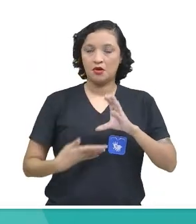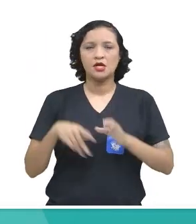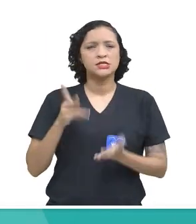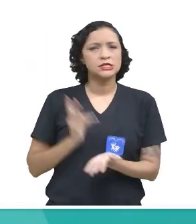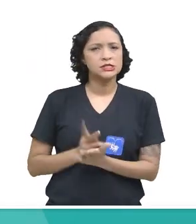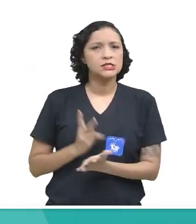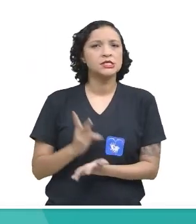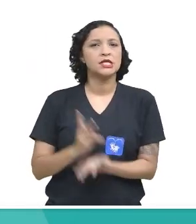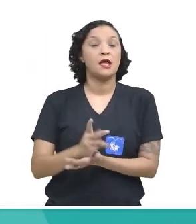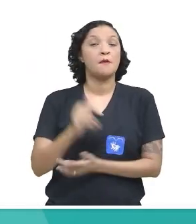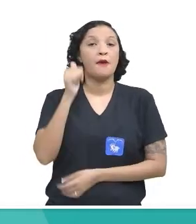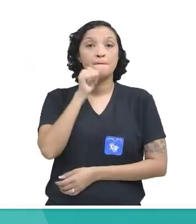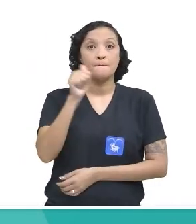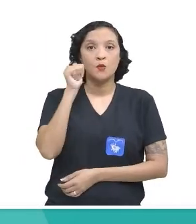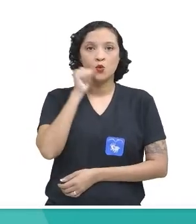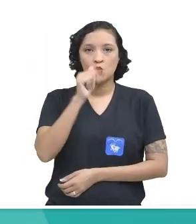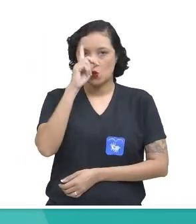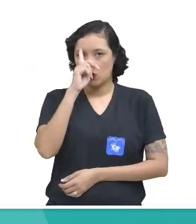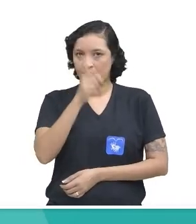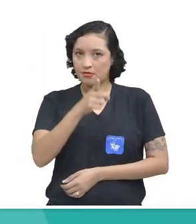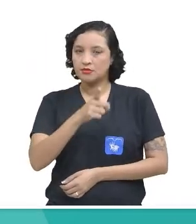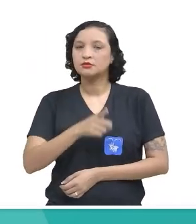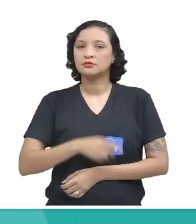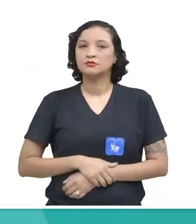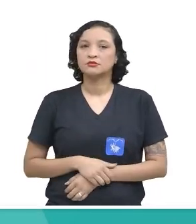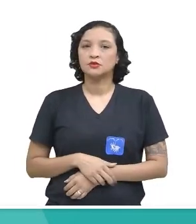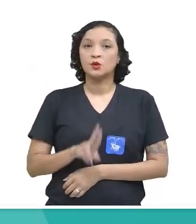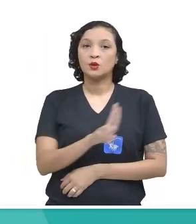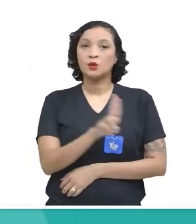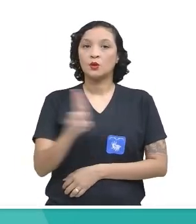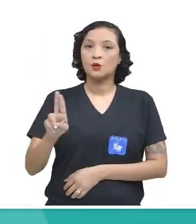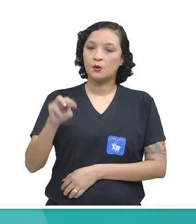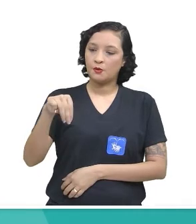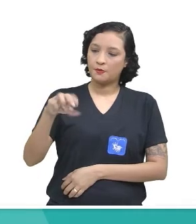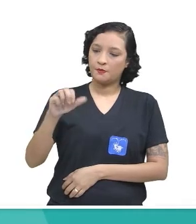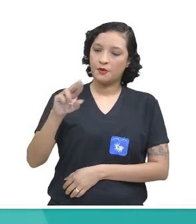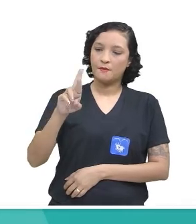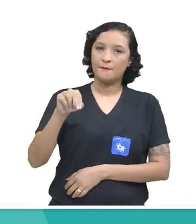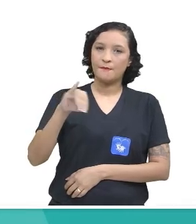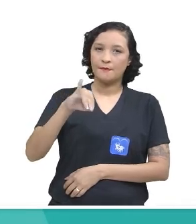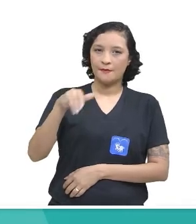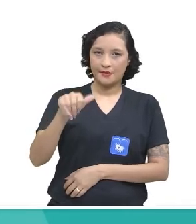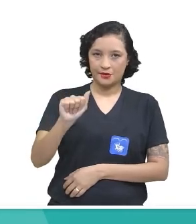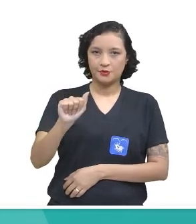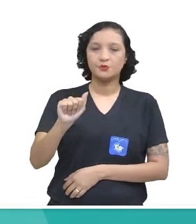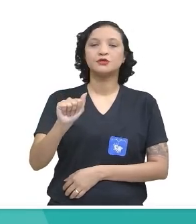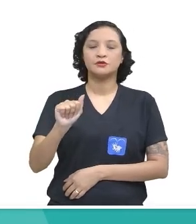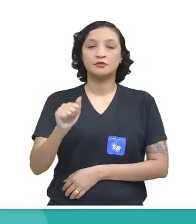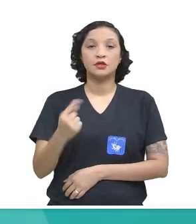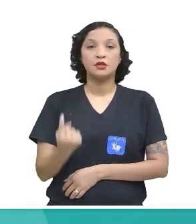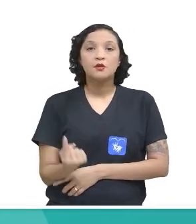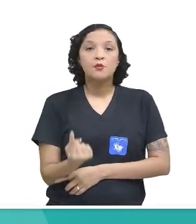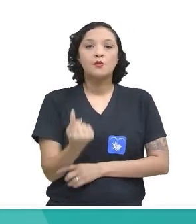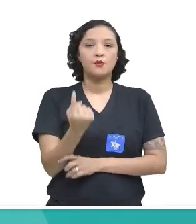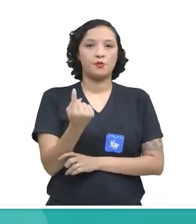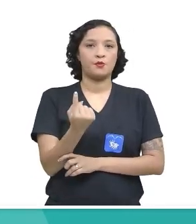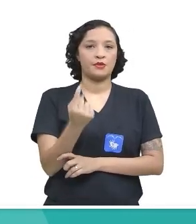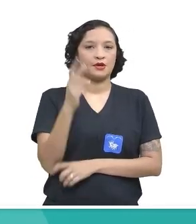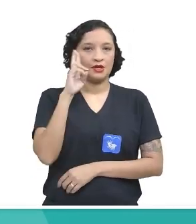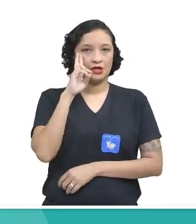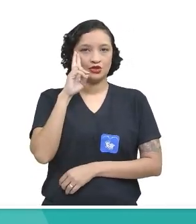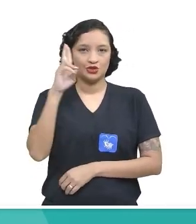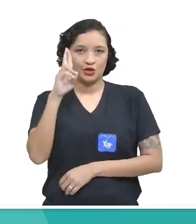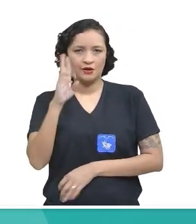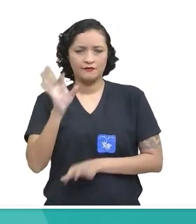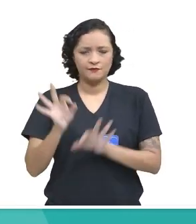pelas mulheres e elas são chamadas de marujas, tá? E tem uma que vai aí